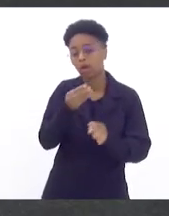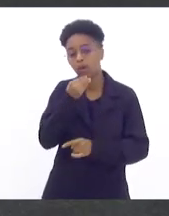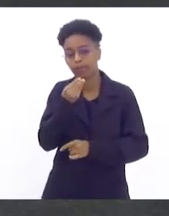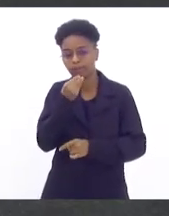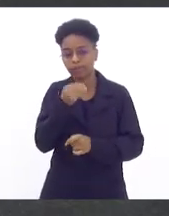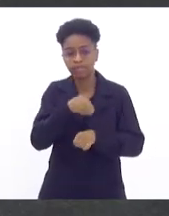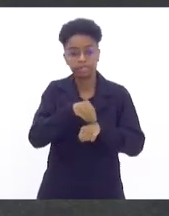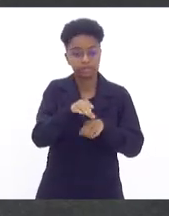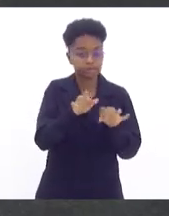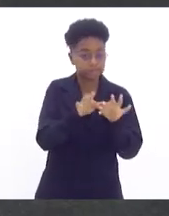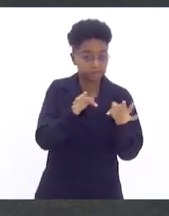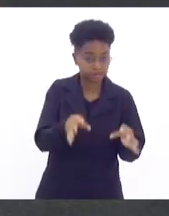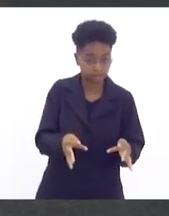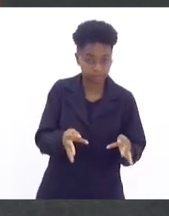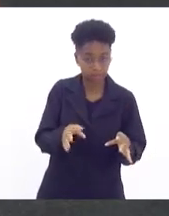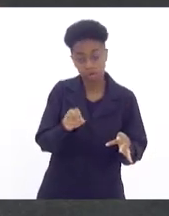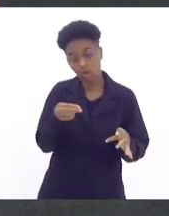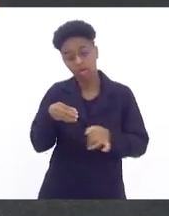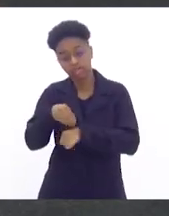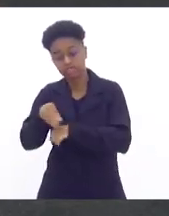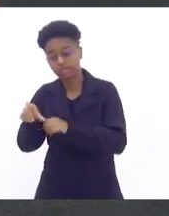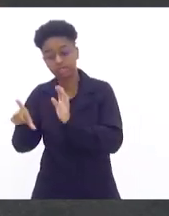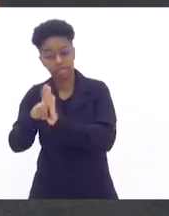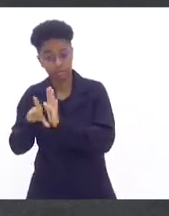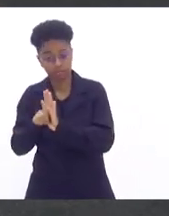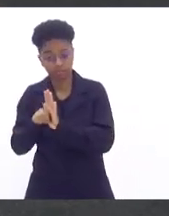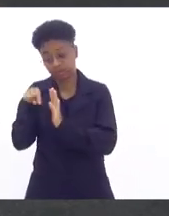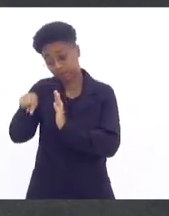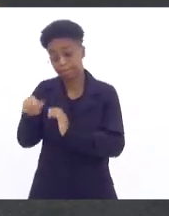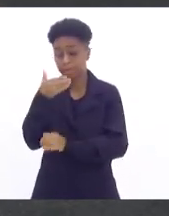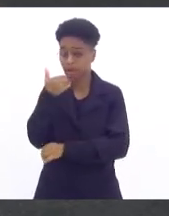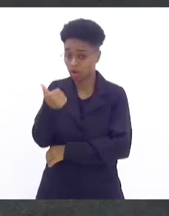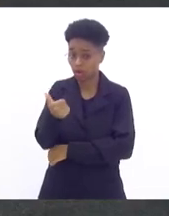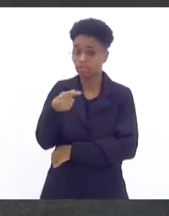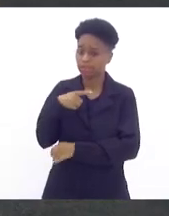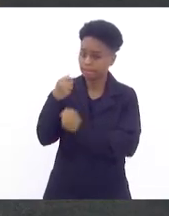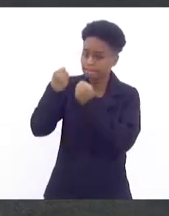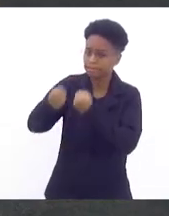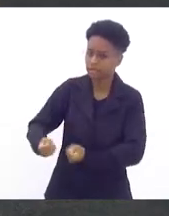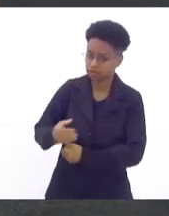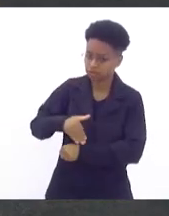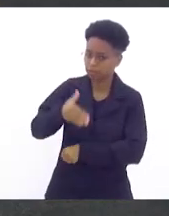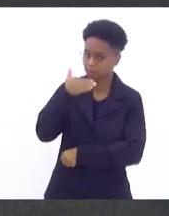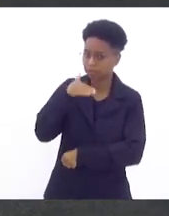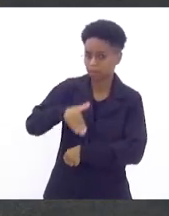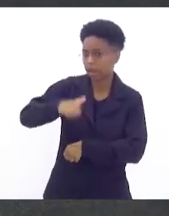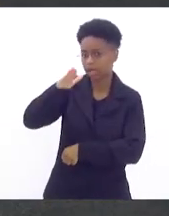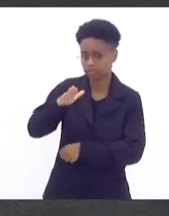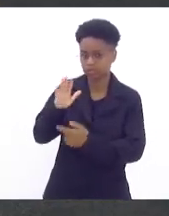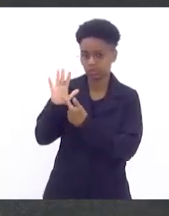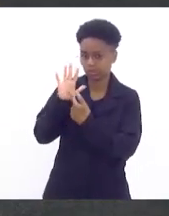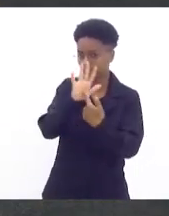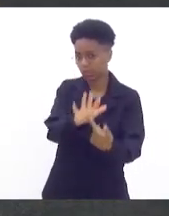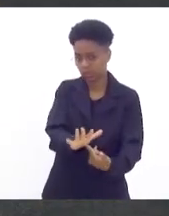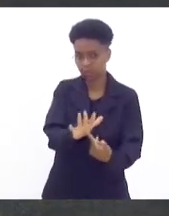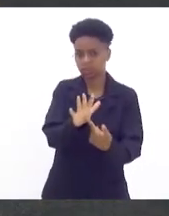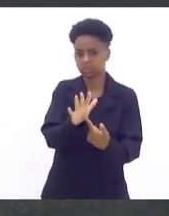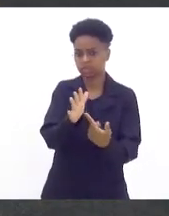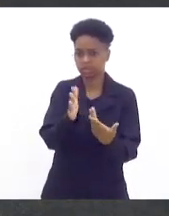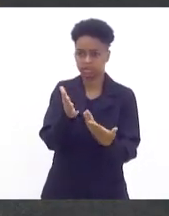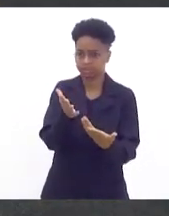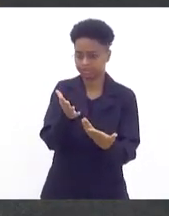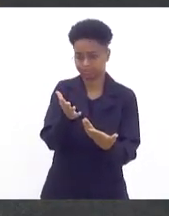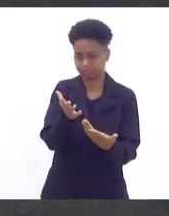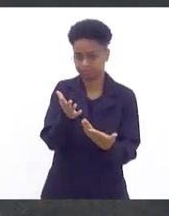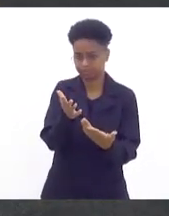indicação simples uma indicação Legislativa a Legislativa tem muito mais peso para você prestar é conta